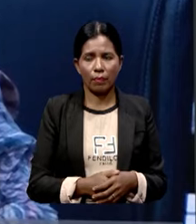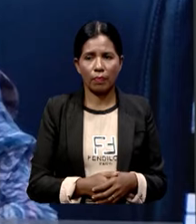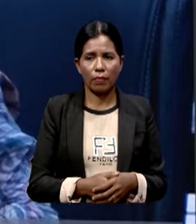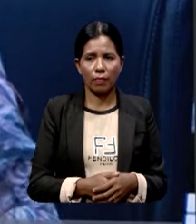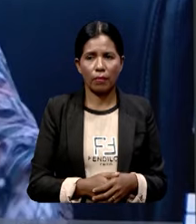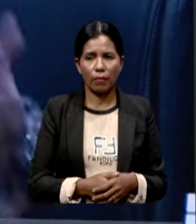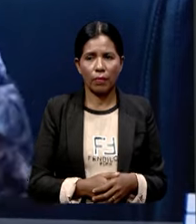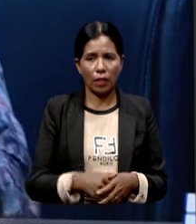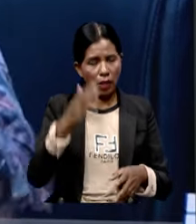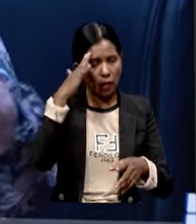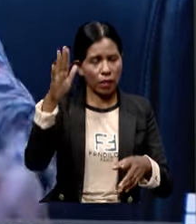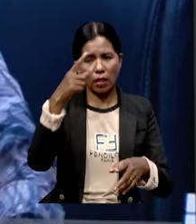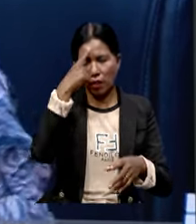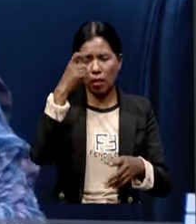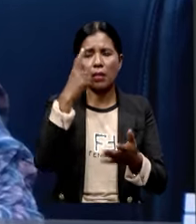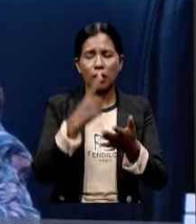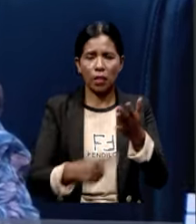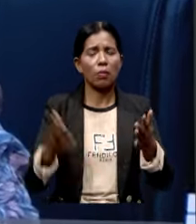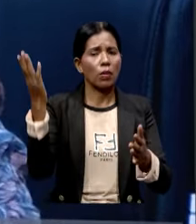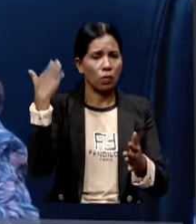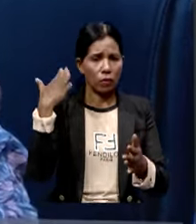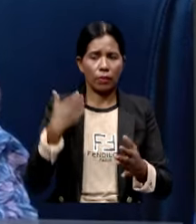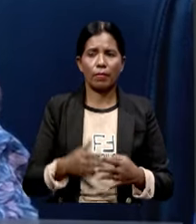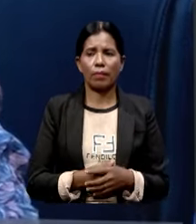E lá dele estamos saindo de Hulu.